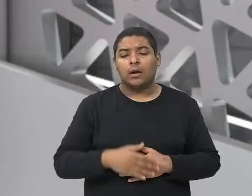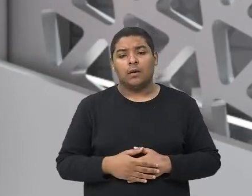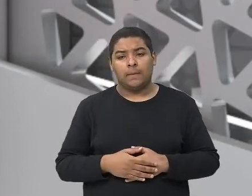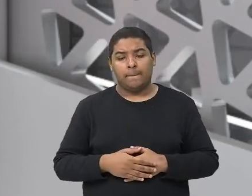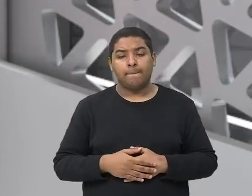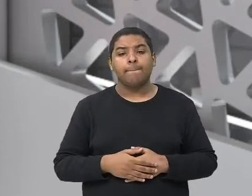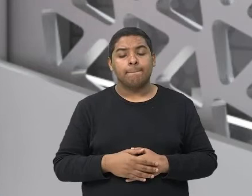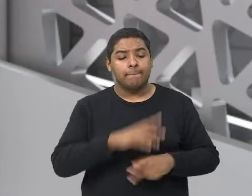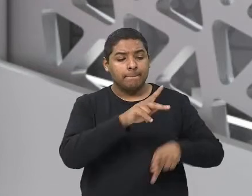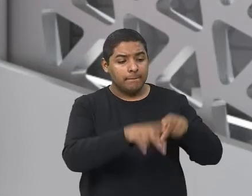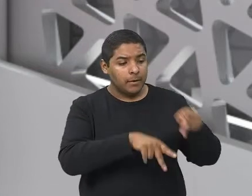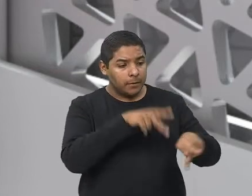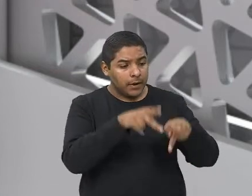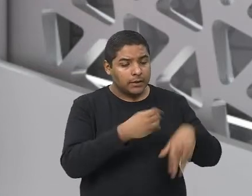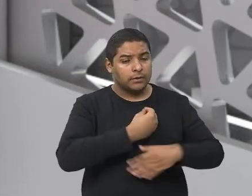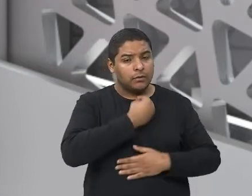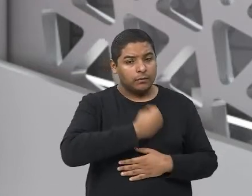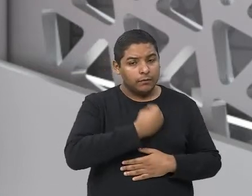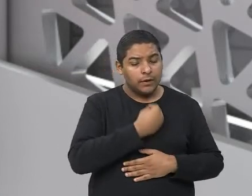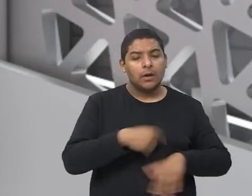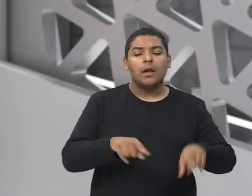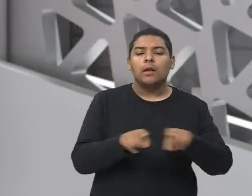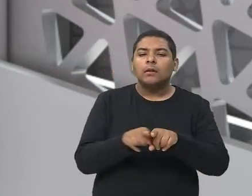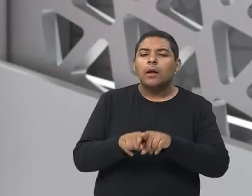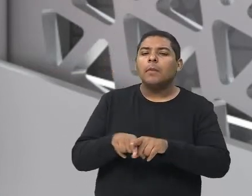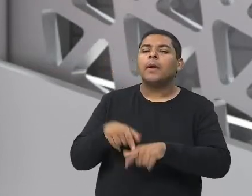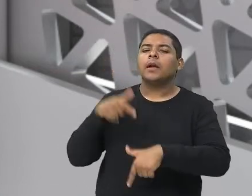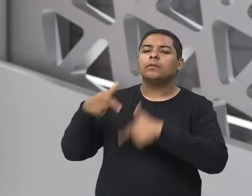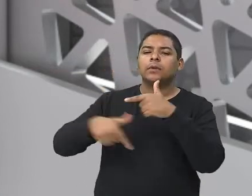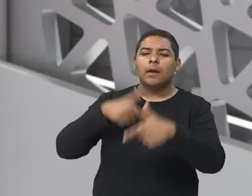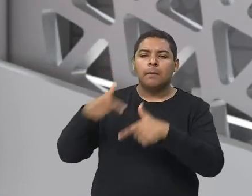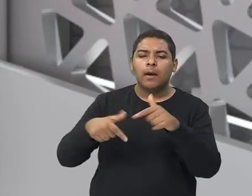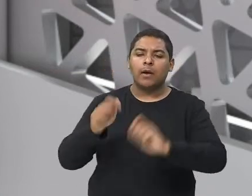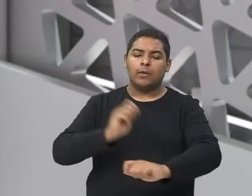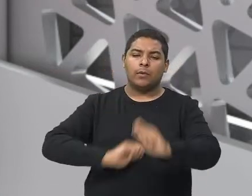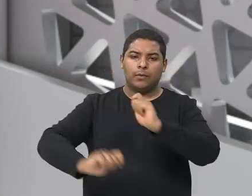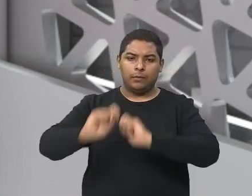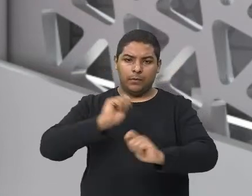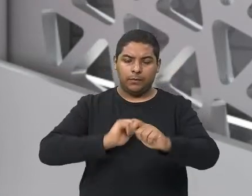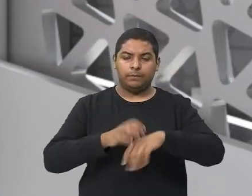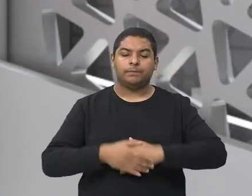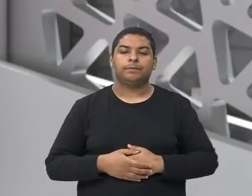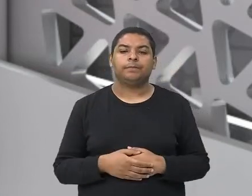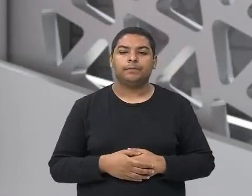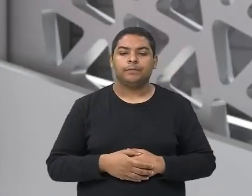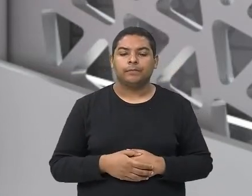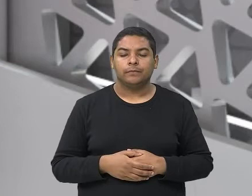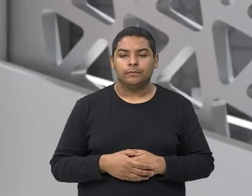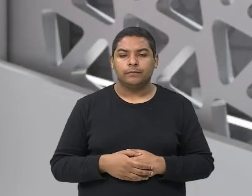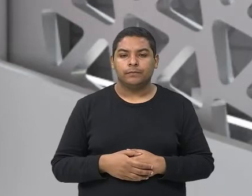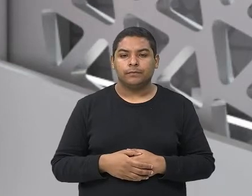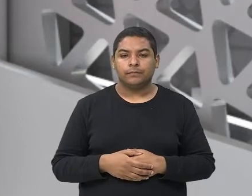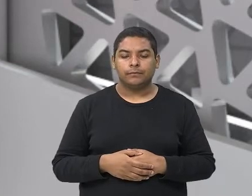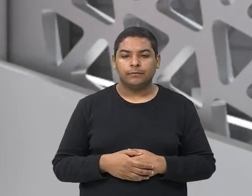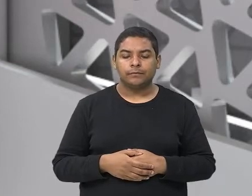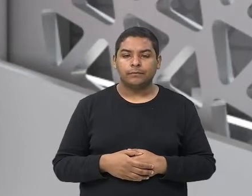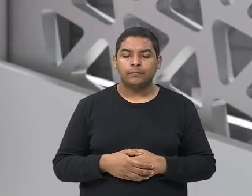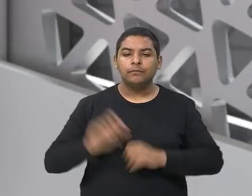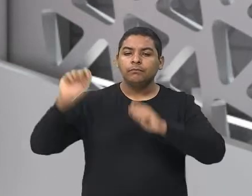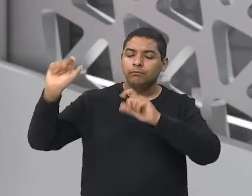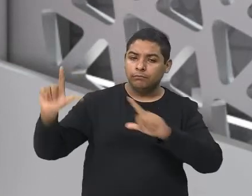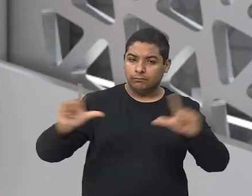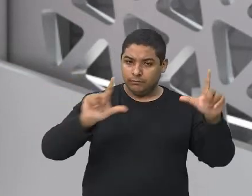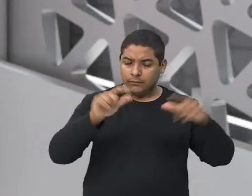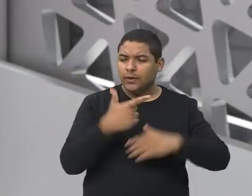aí da população, quanto nas atividades econômicas, tá bom? Outra situação que a gente vai verificar em relação à